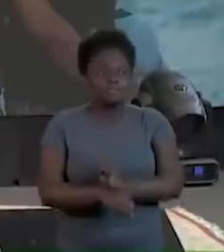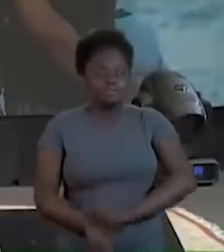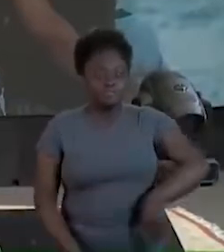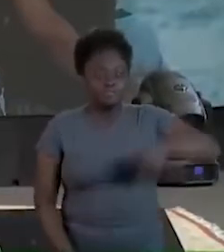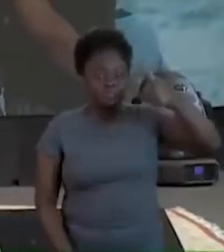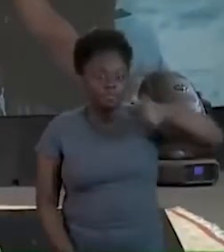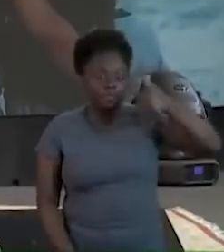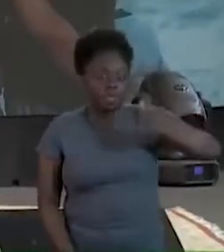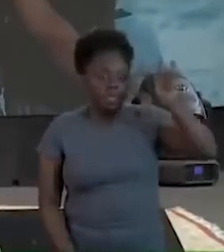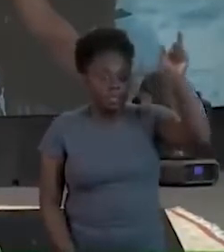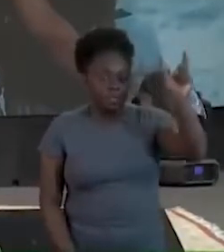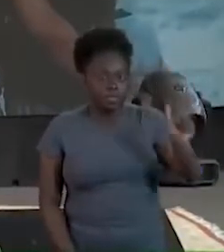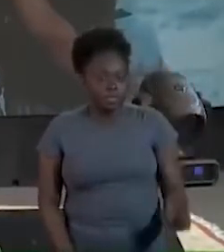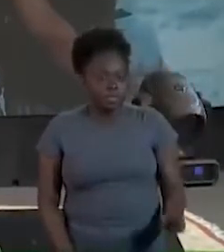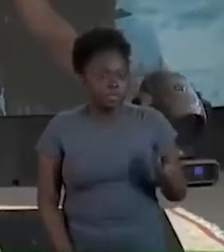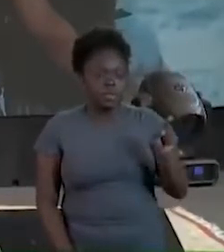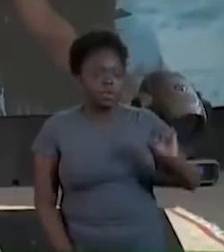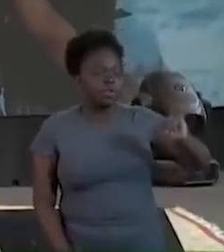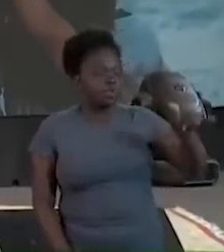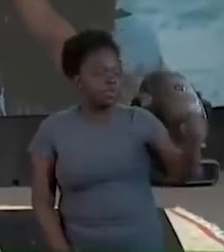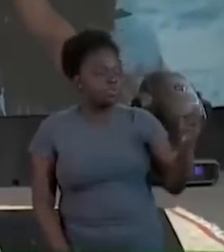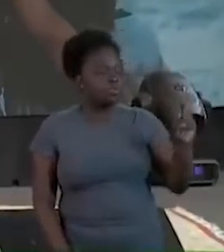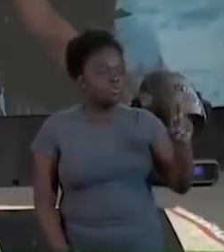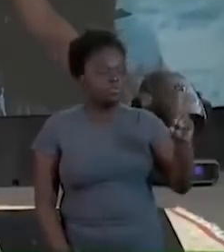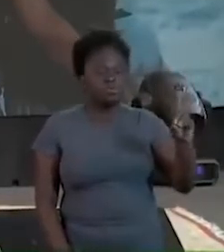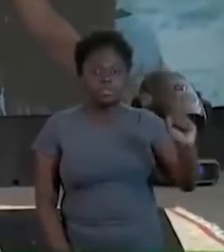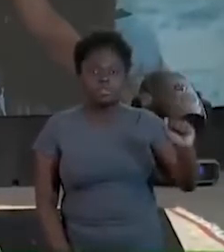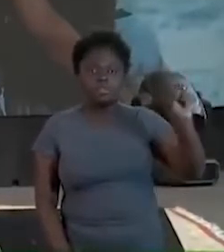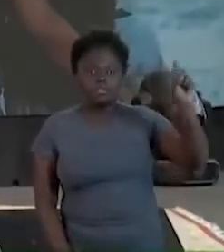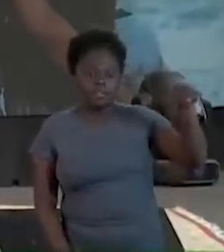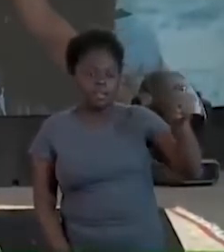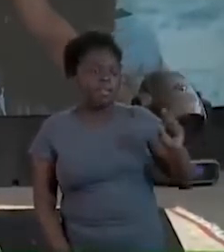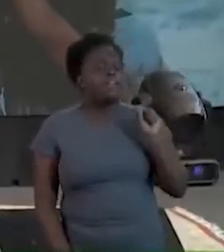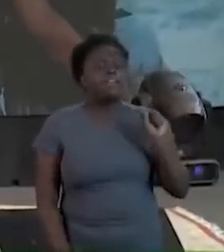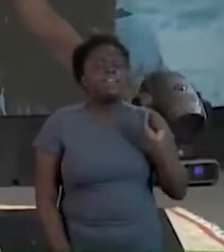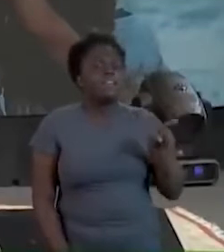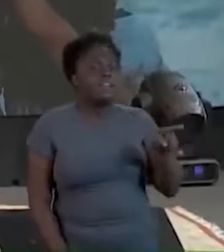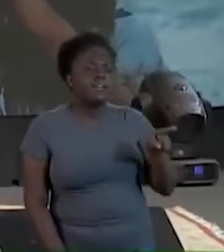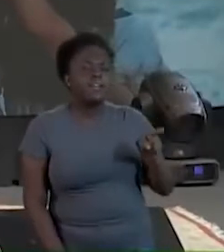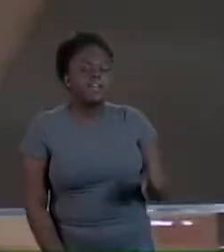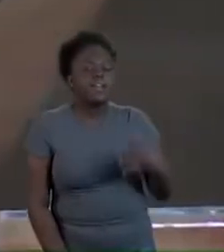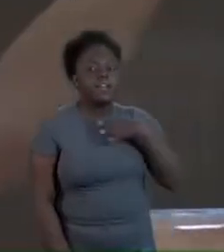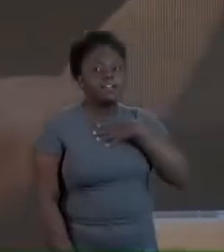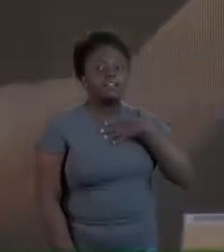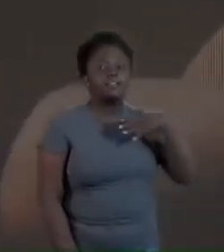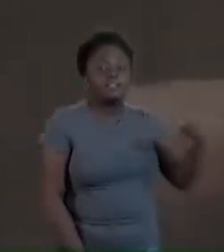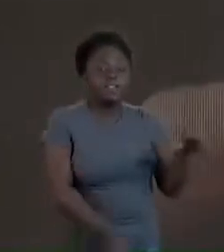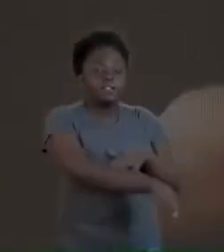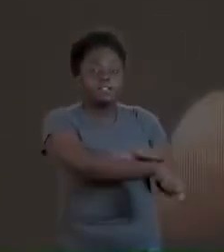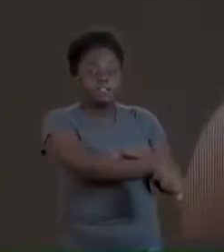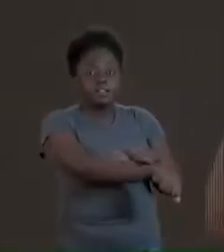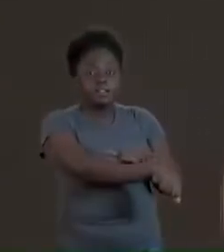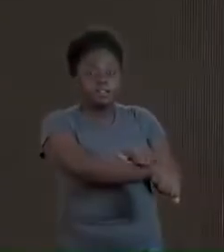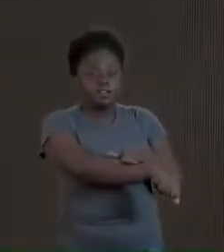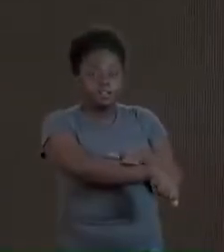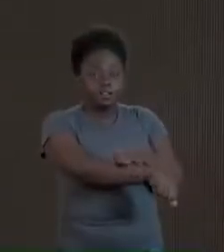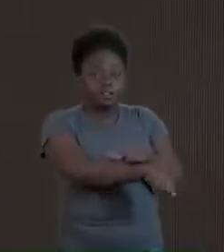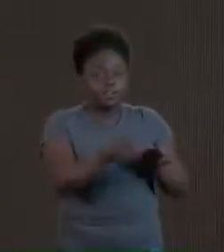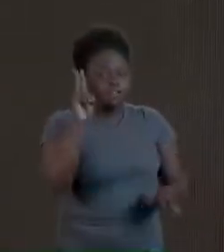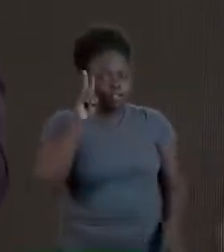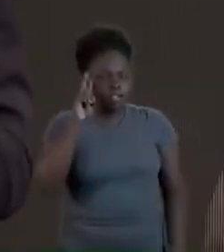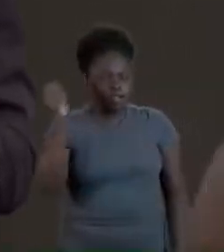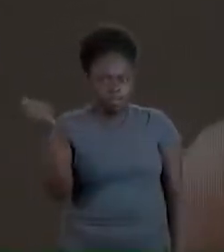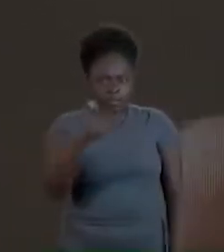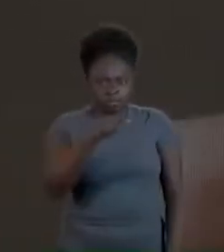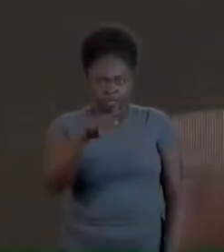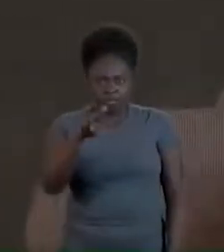primeiro personagem da história é Judá. Fala comigo, Judá. Quem era Judá? Judá era filho de Jacó. Quem lembra dos 12